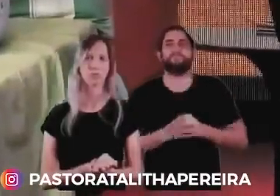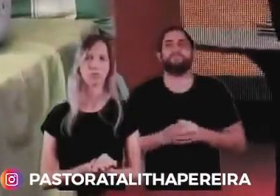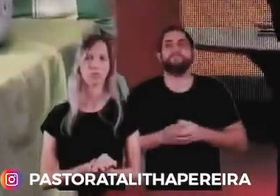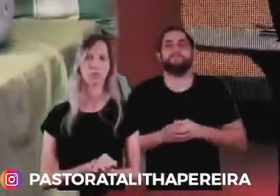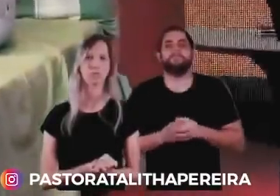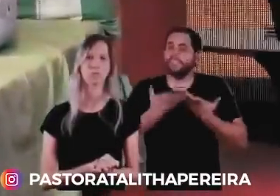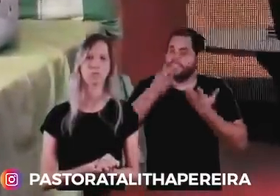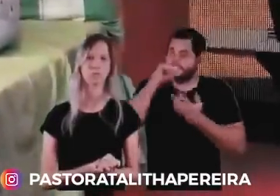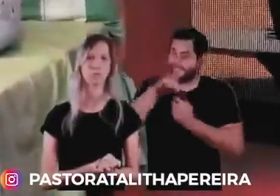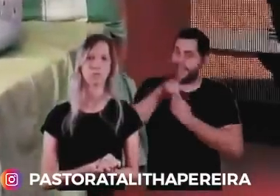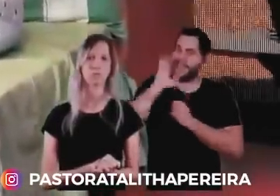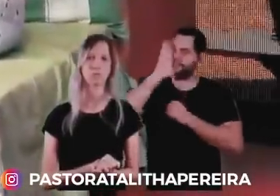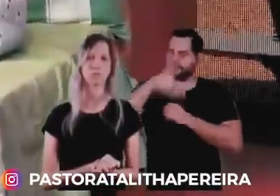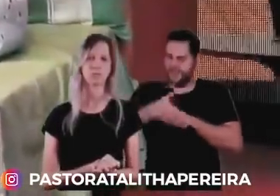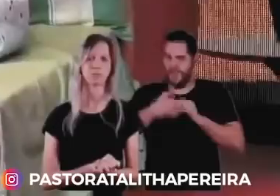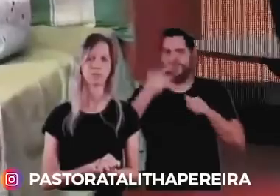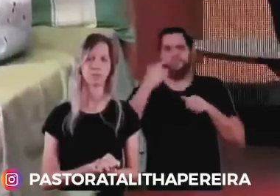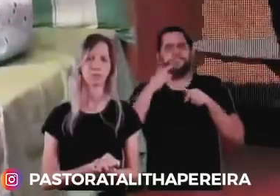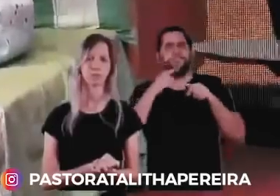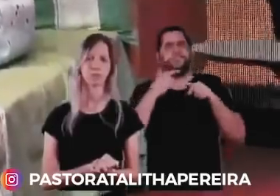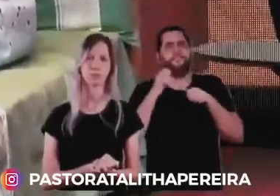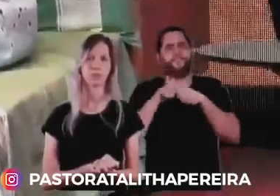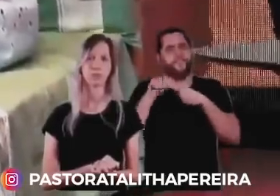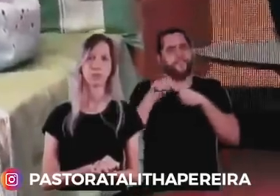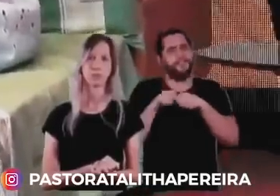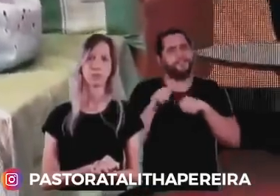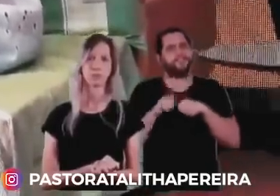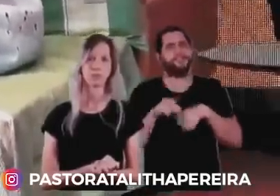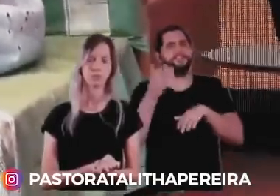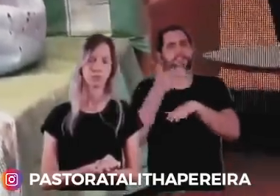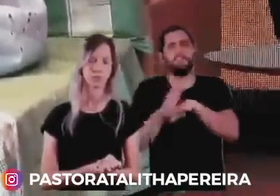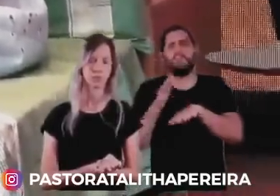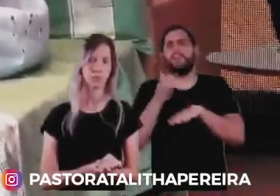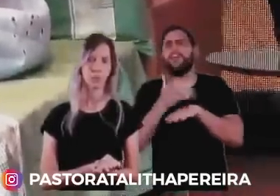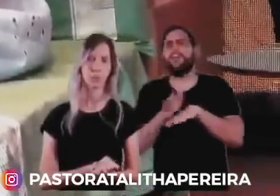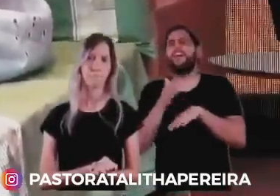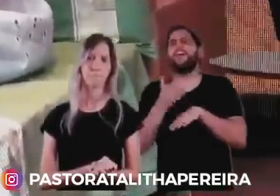e tá aí já exercendo a função, exercendo